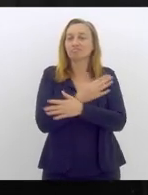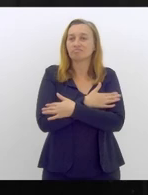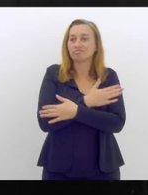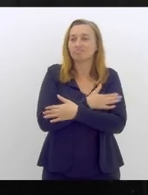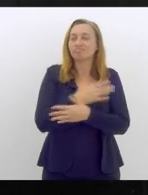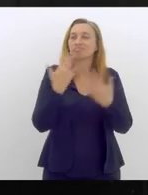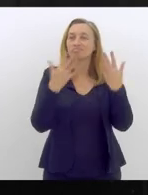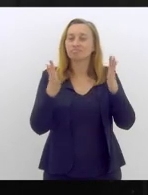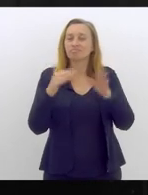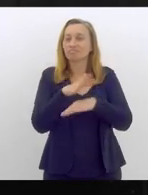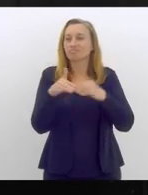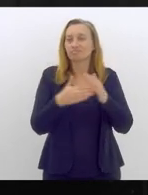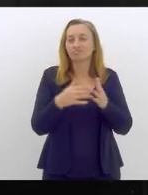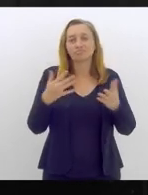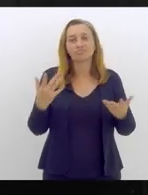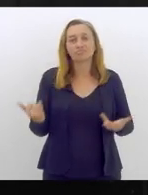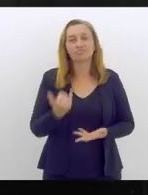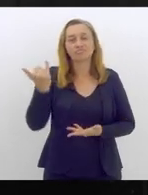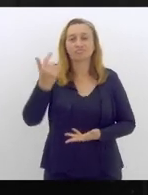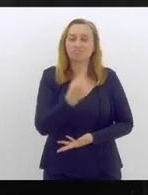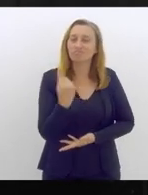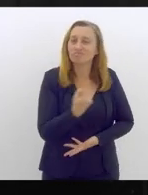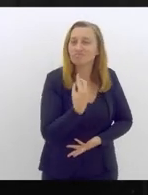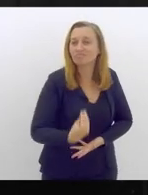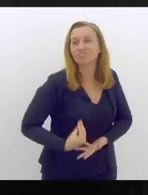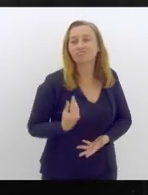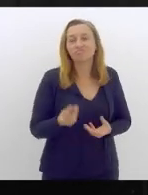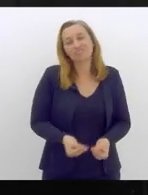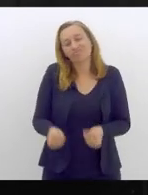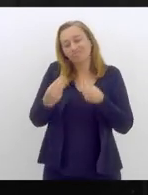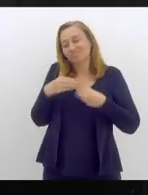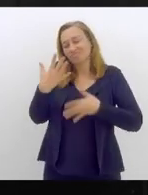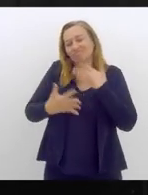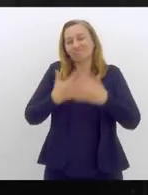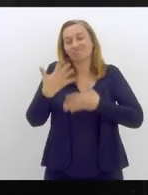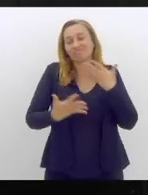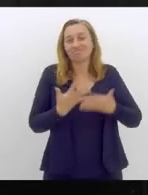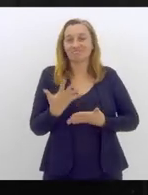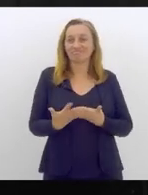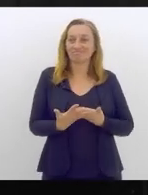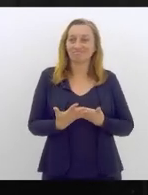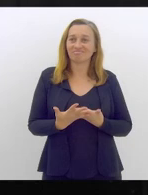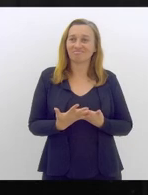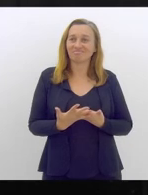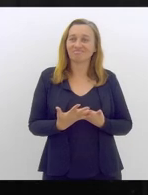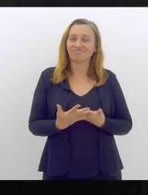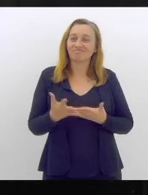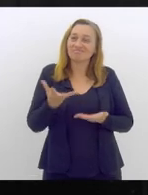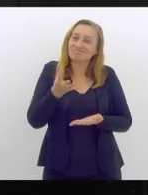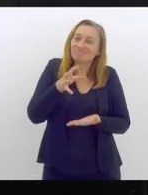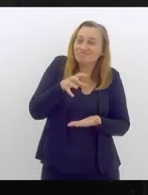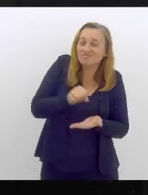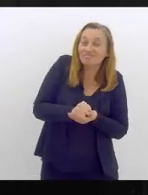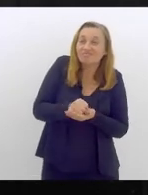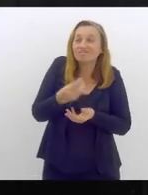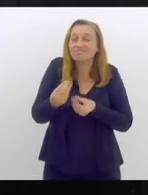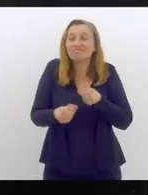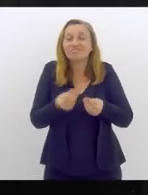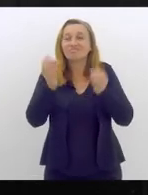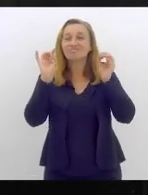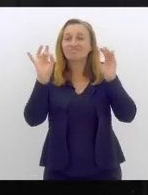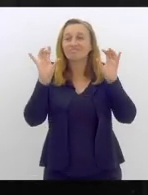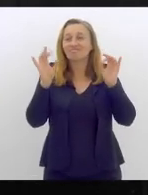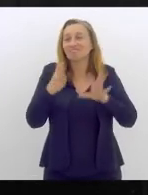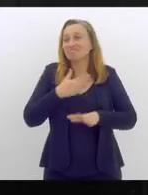que são tão essenciais para nossa vida que trazem tanta alegria Olha eu trago de novo o registro como foi especial